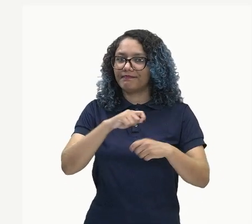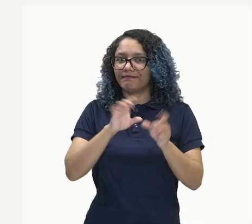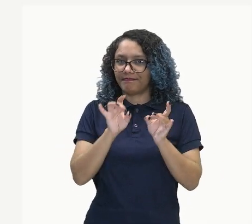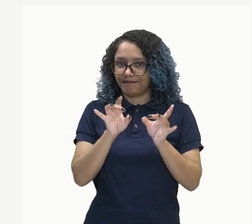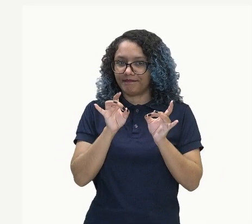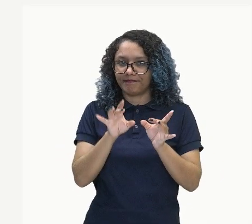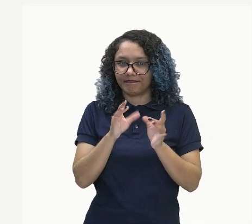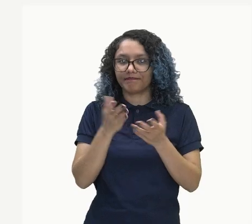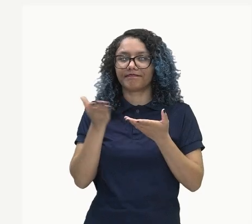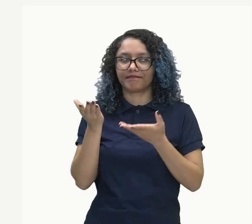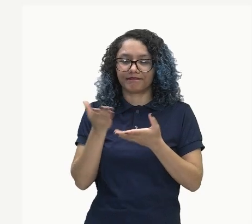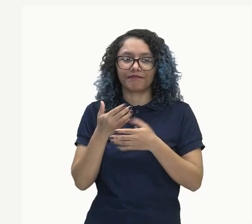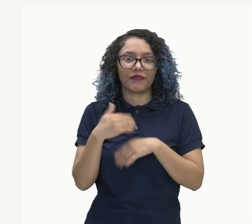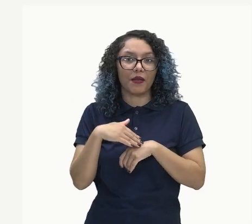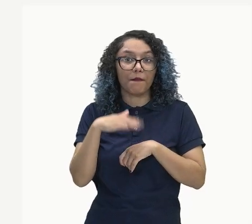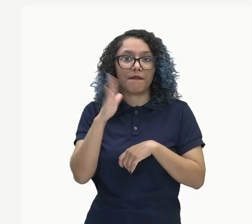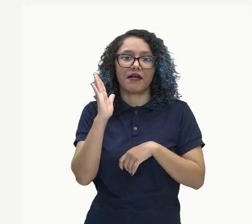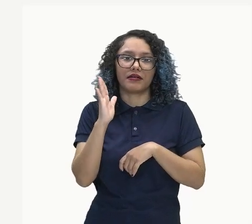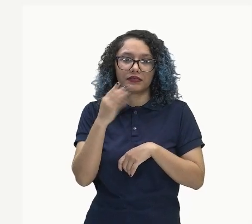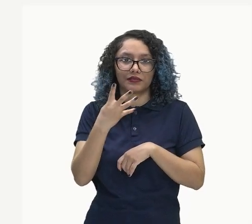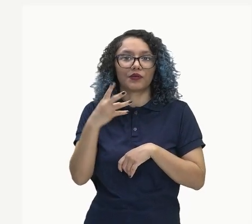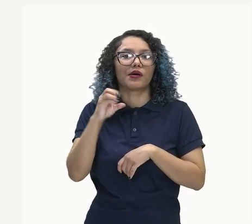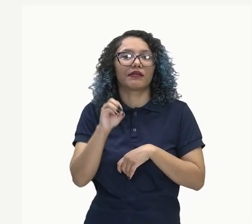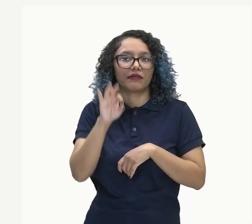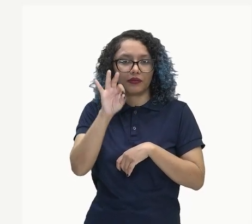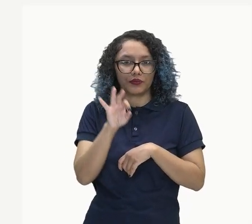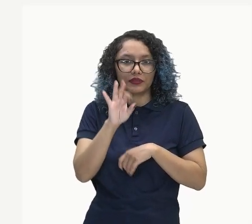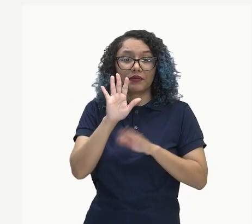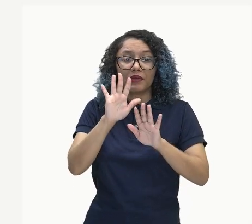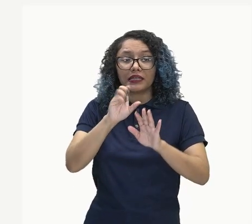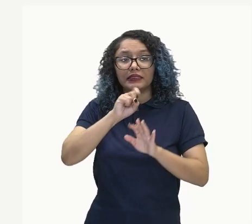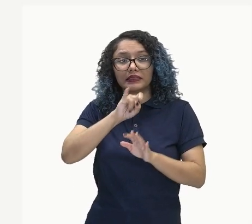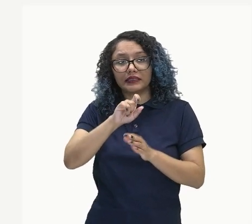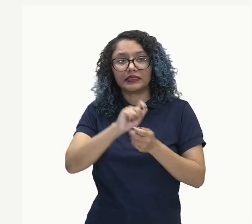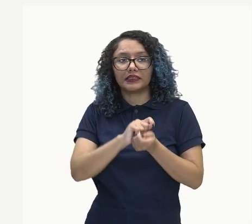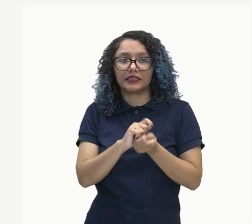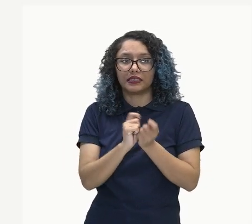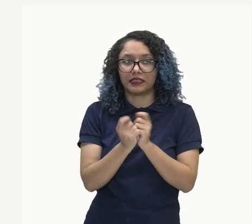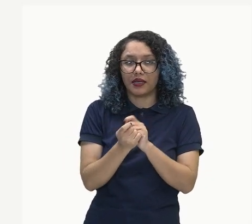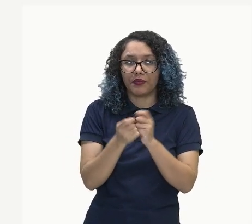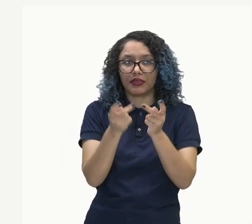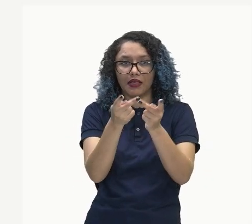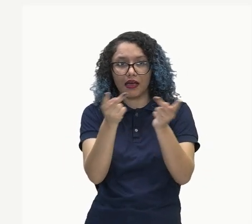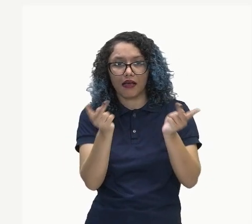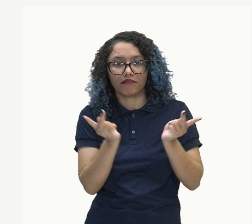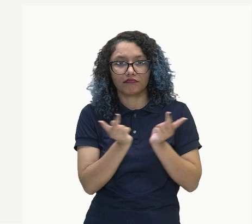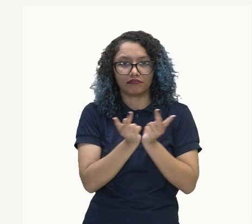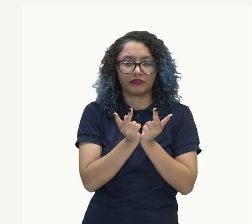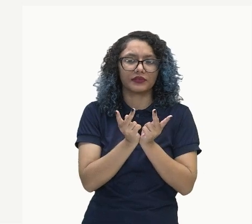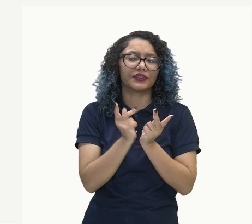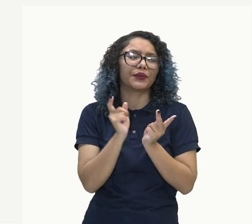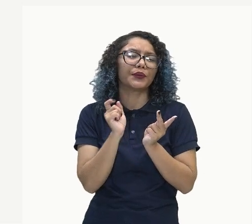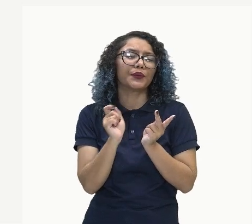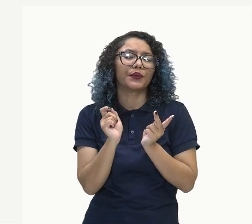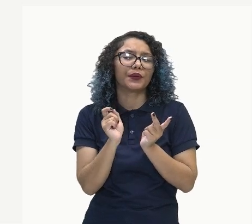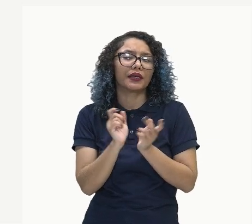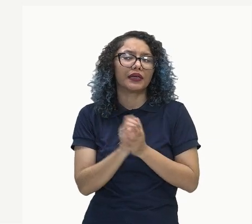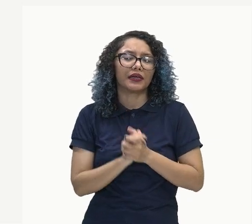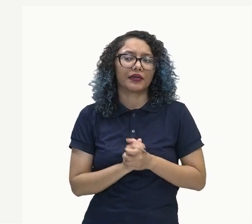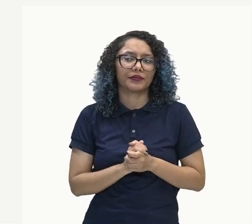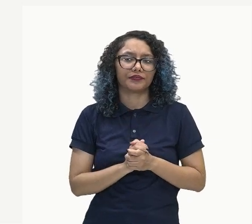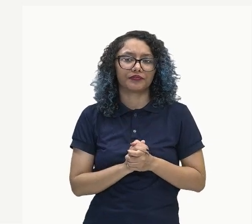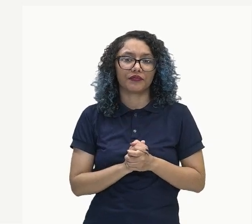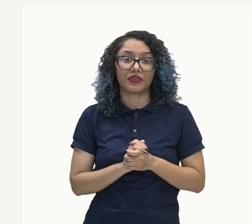tem a maior porcentagem, 40%. Se eu for transformar isso em um gráfico de setor, que é o gráfico de pizza, então a